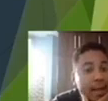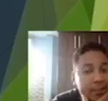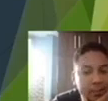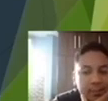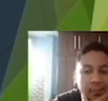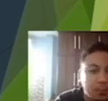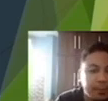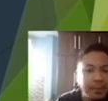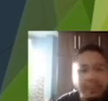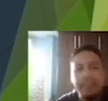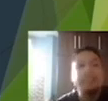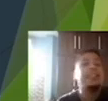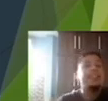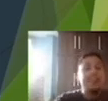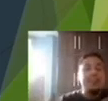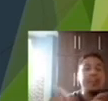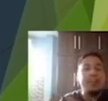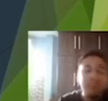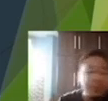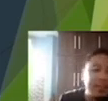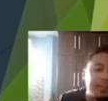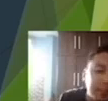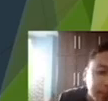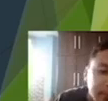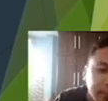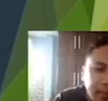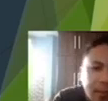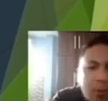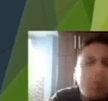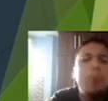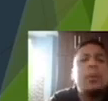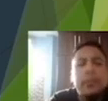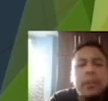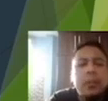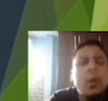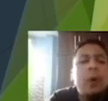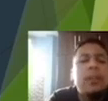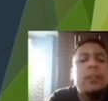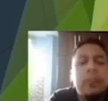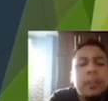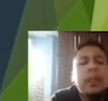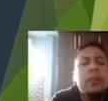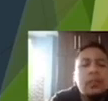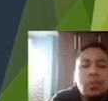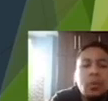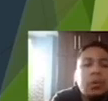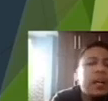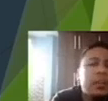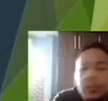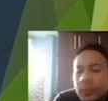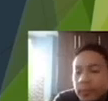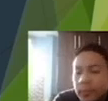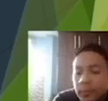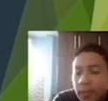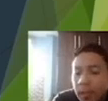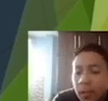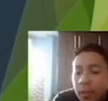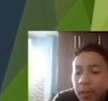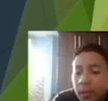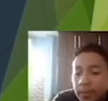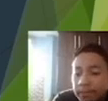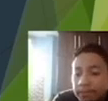chocolate. Ui. Gente, vamos lá. Como que eu sei qual desses pedaços de chocolate é o